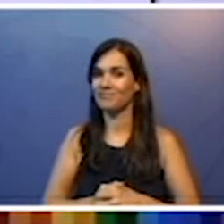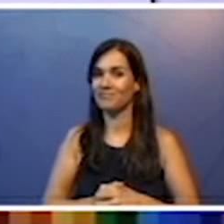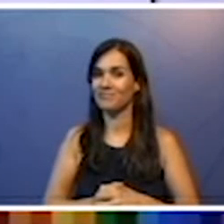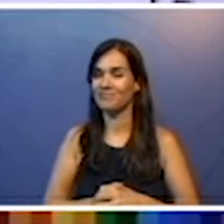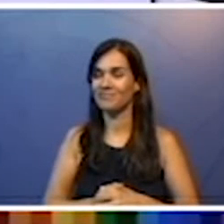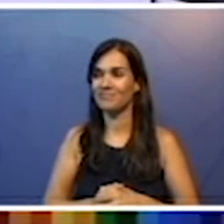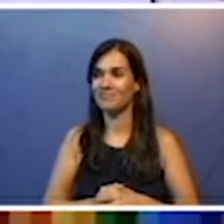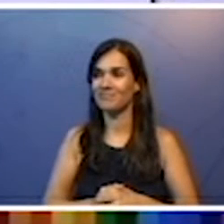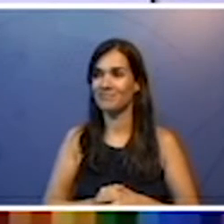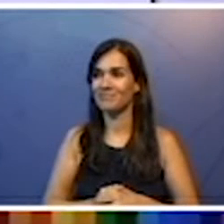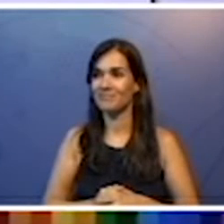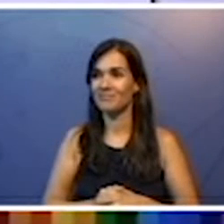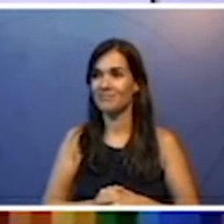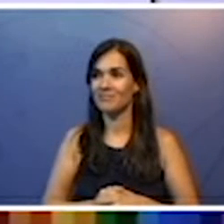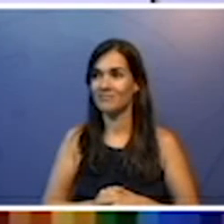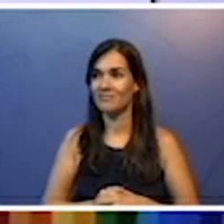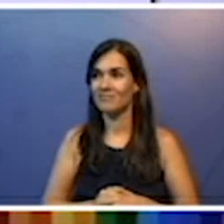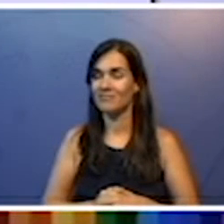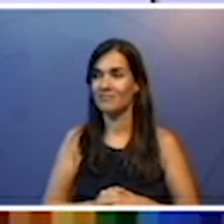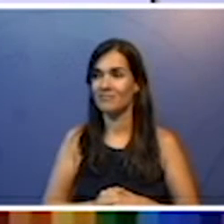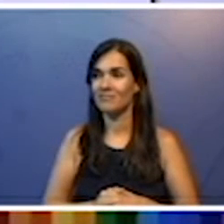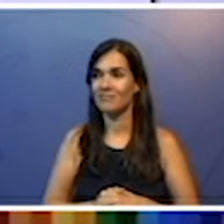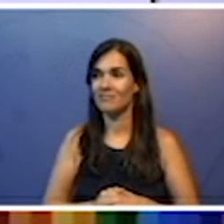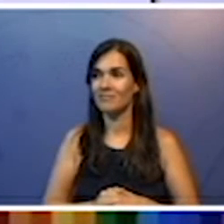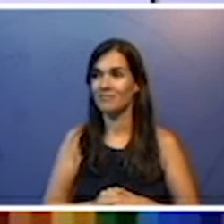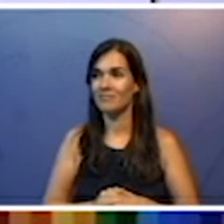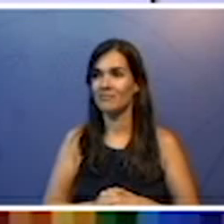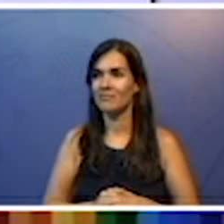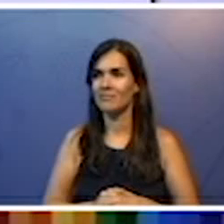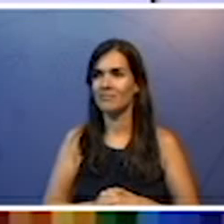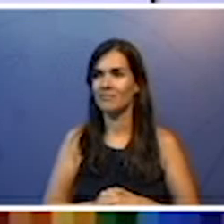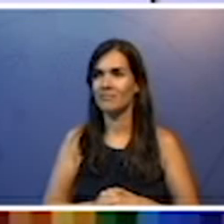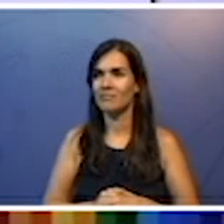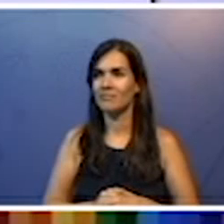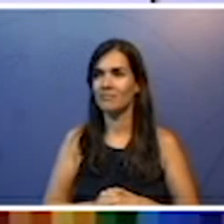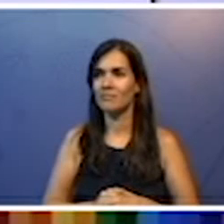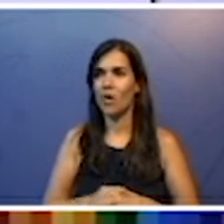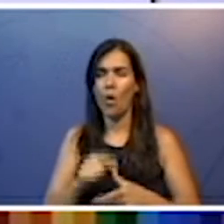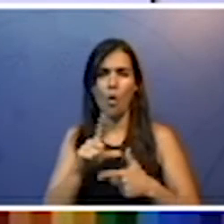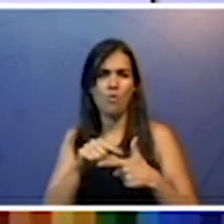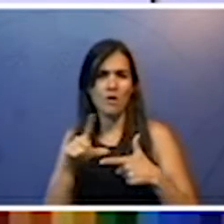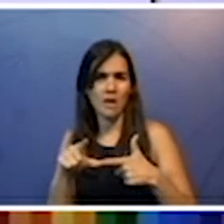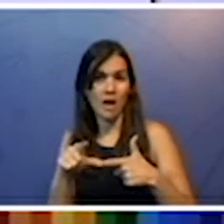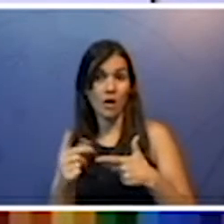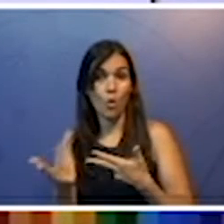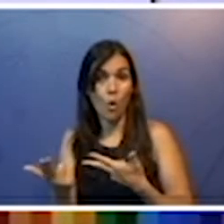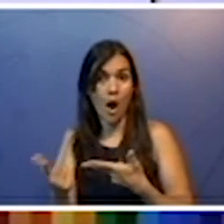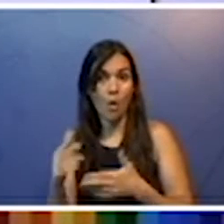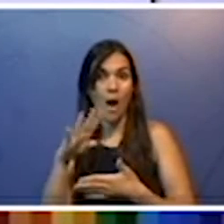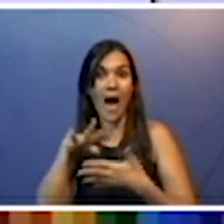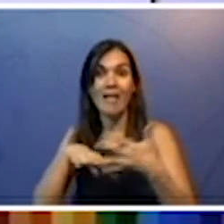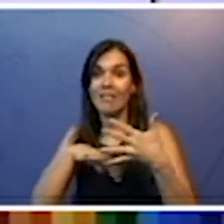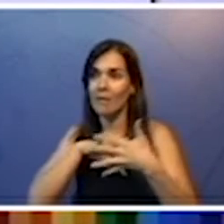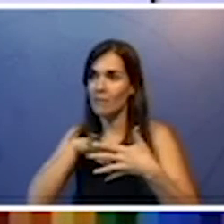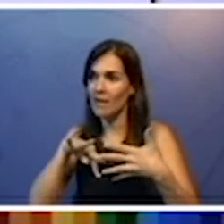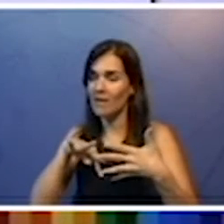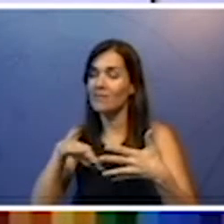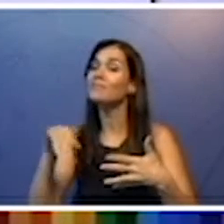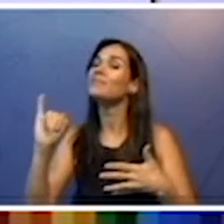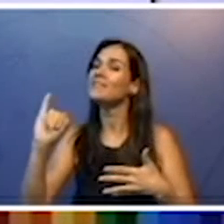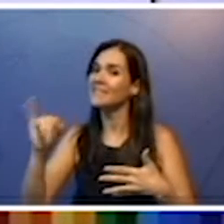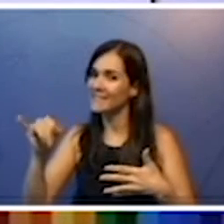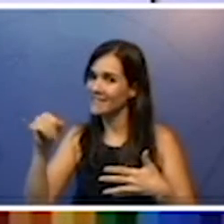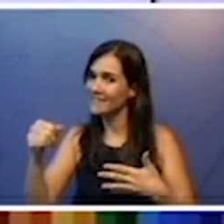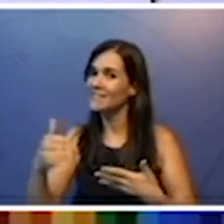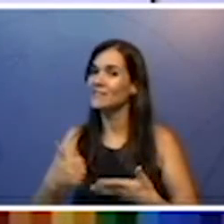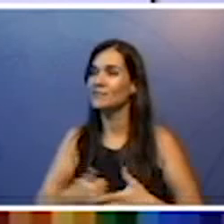Vamos lá trabalhar? Ó, quer saber? Os gráficos foram construídos de acordo com a tabela? Sim,